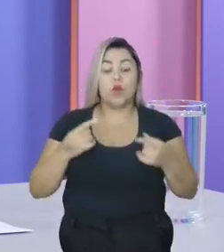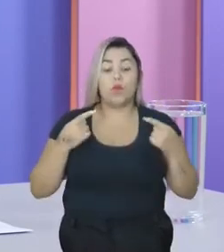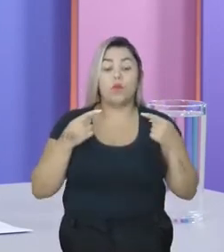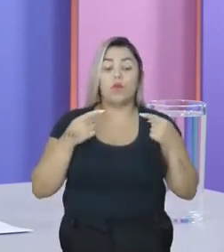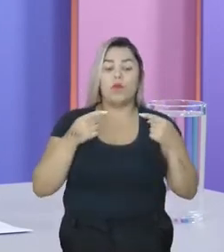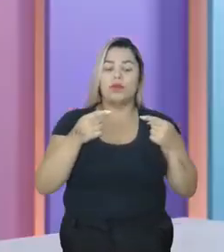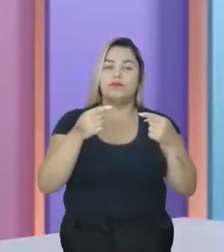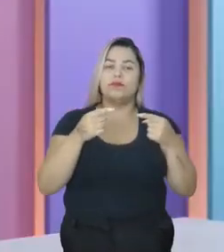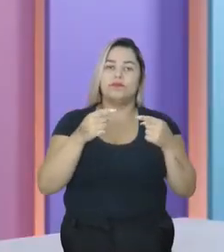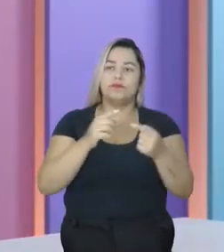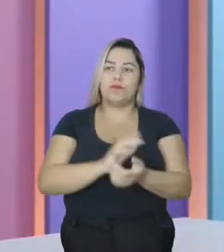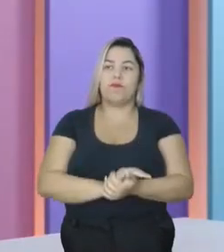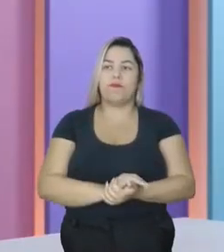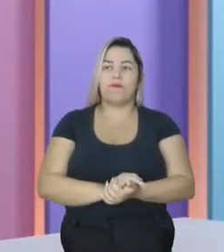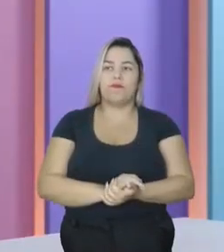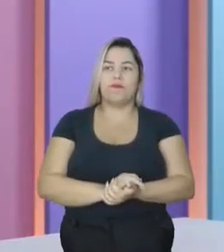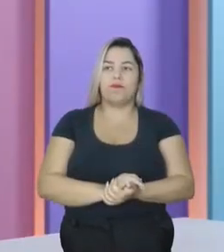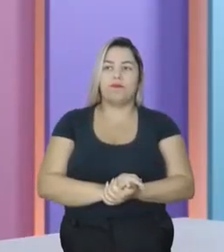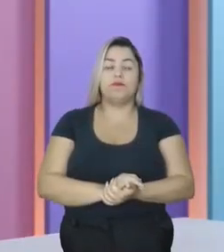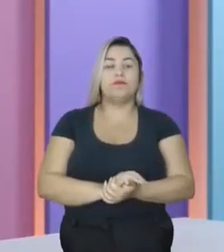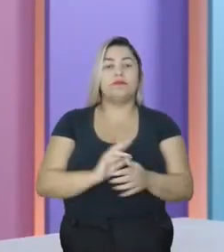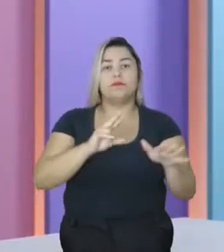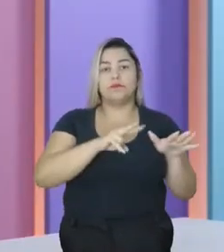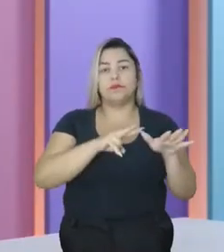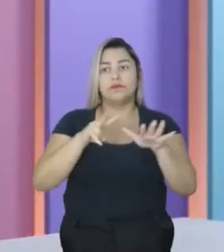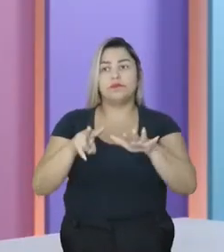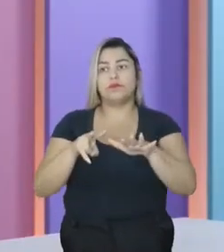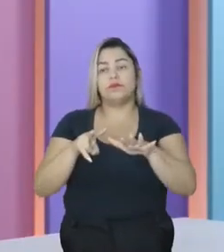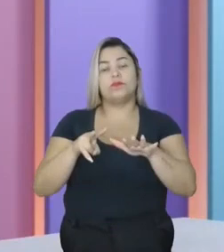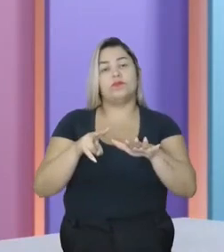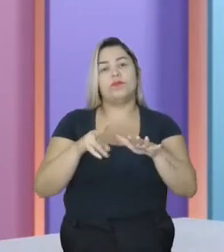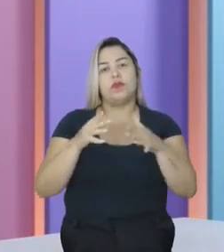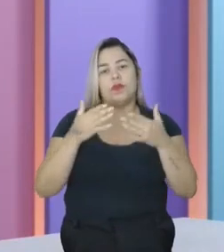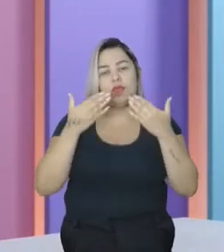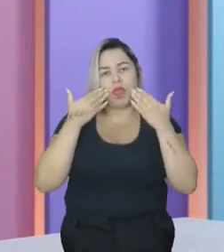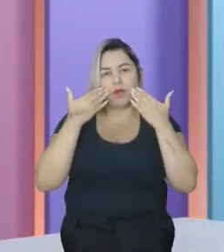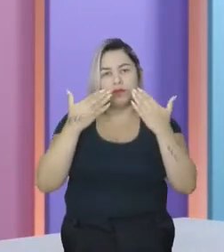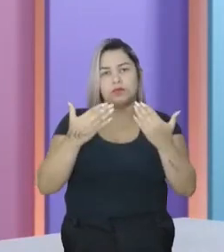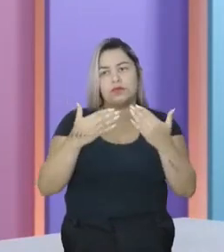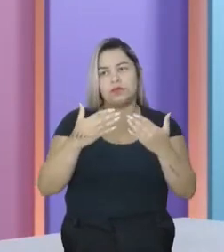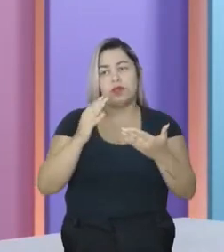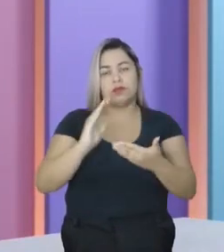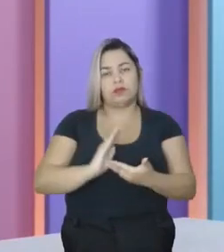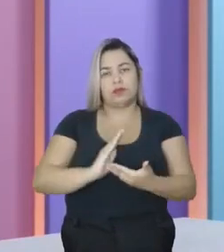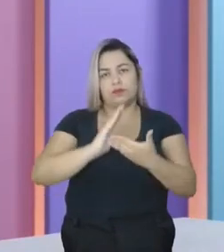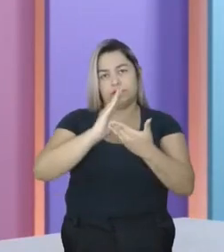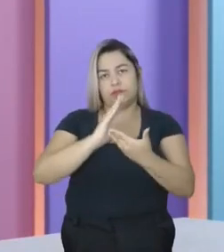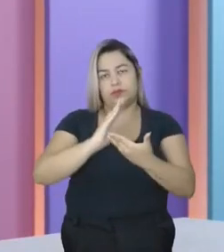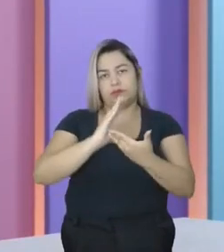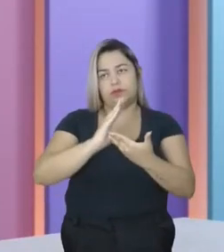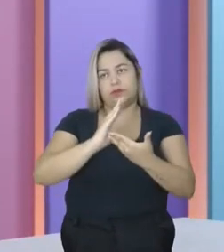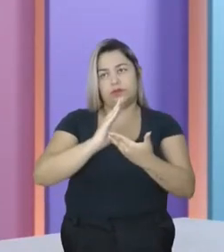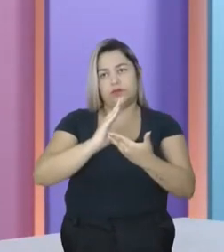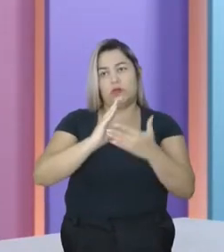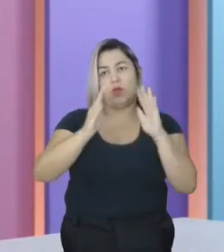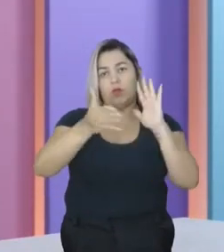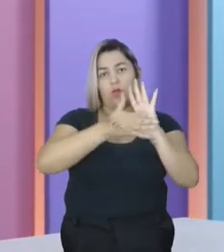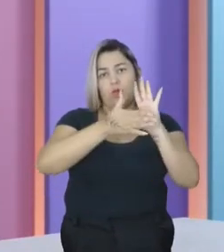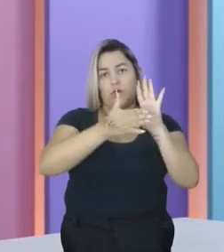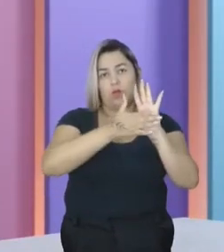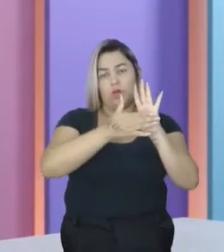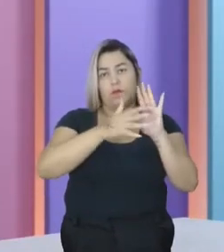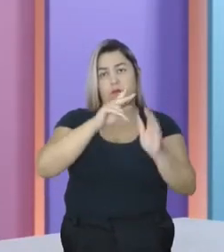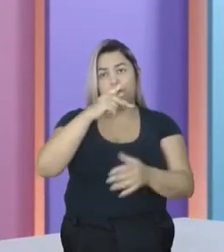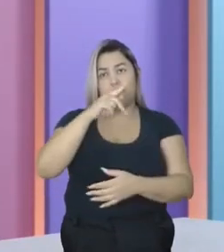enfrentar isso. Eu, essa semana, apresentei na Câmara dos Deputados o projeto de lei, o